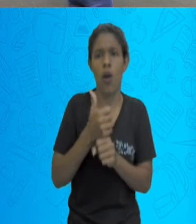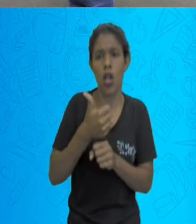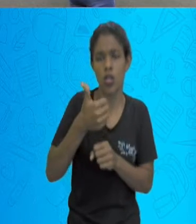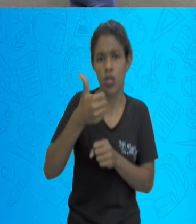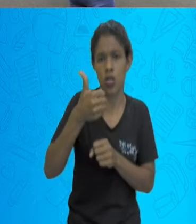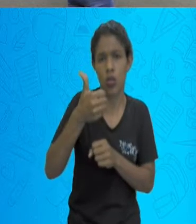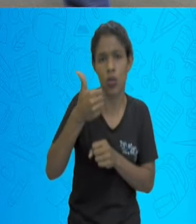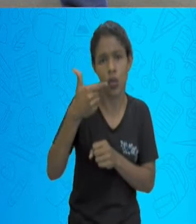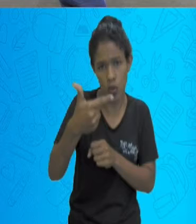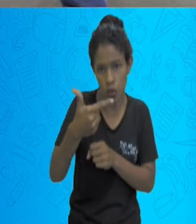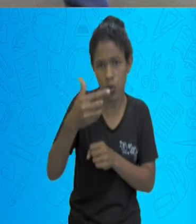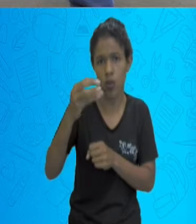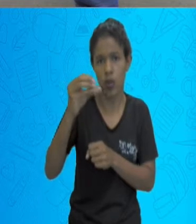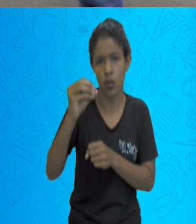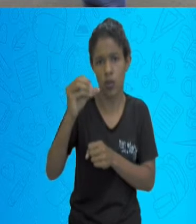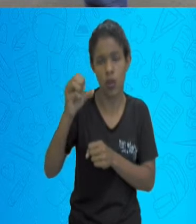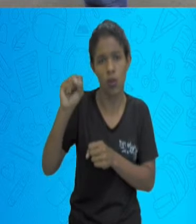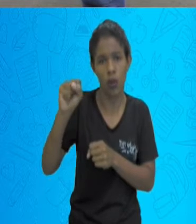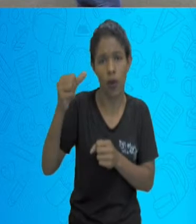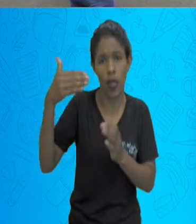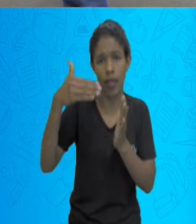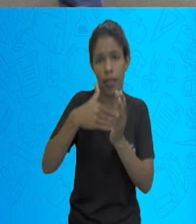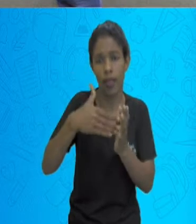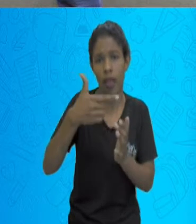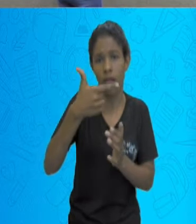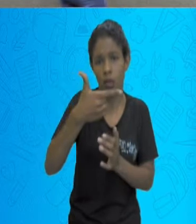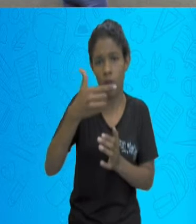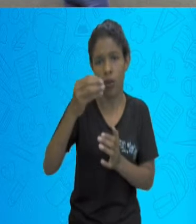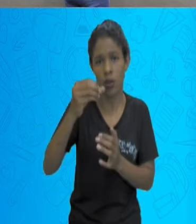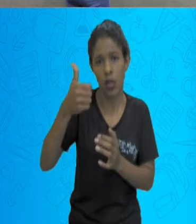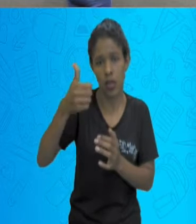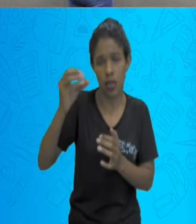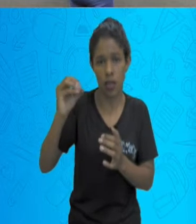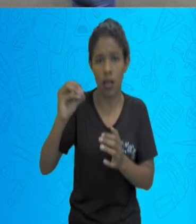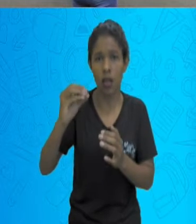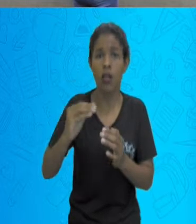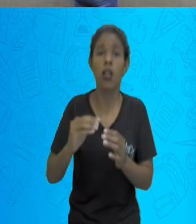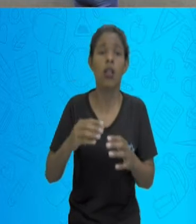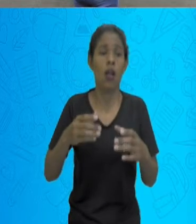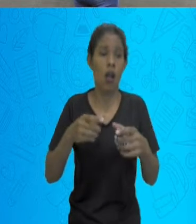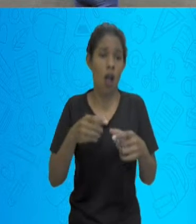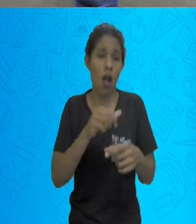dos alunos no 8º e no